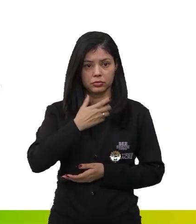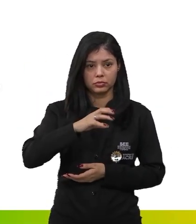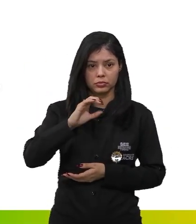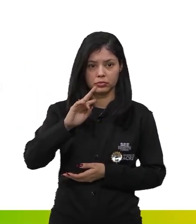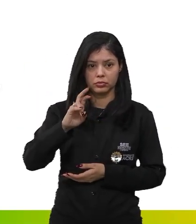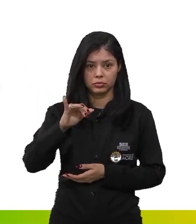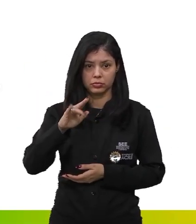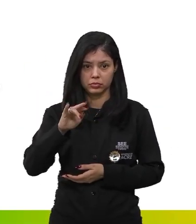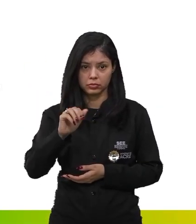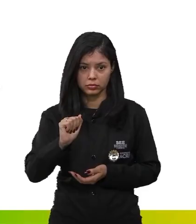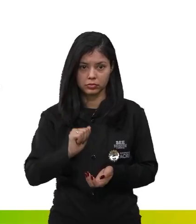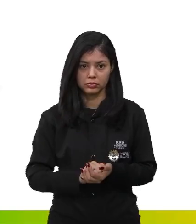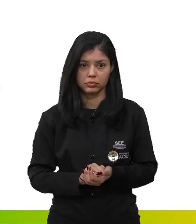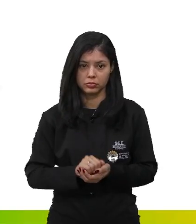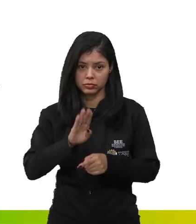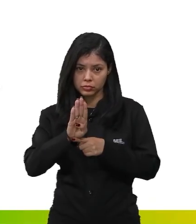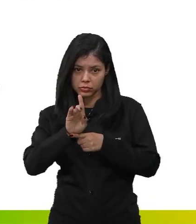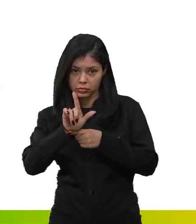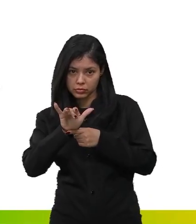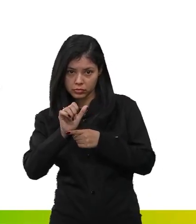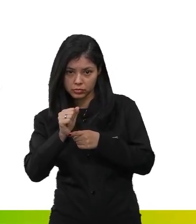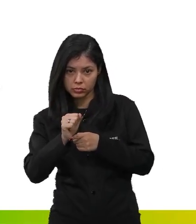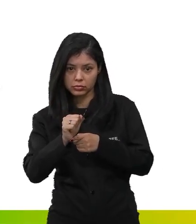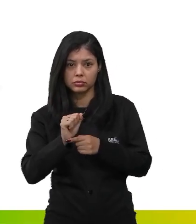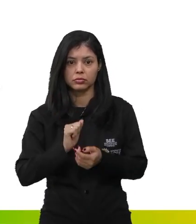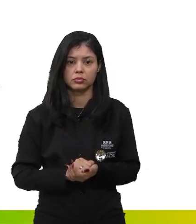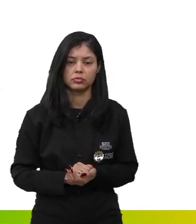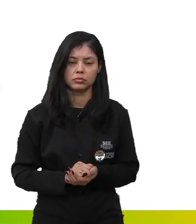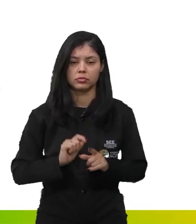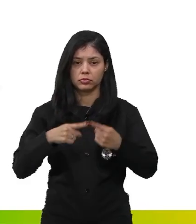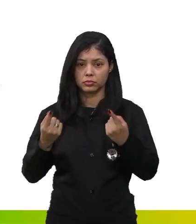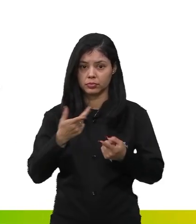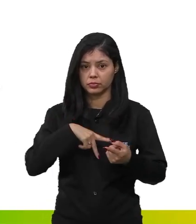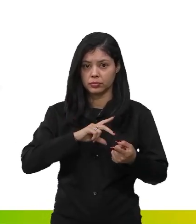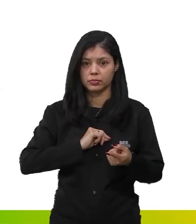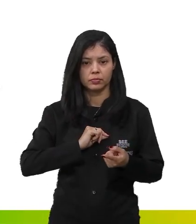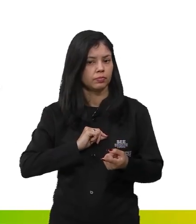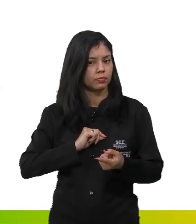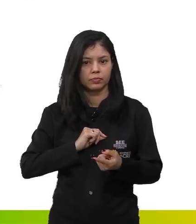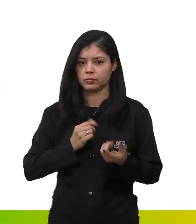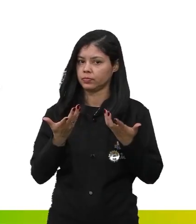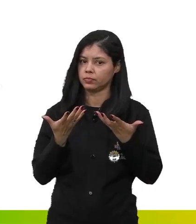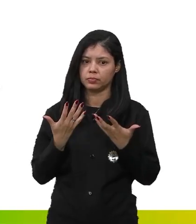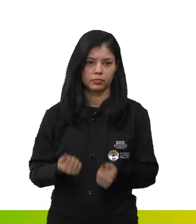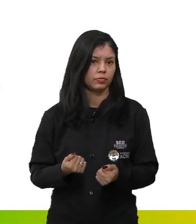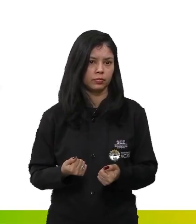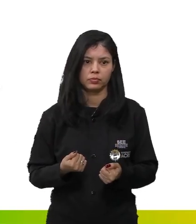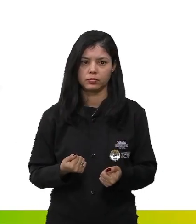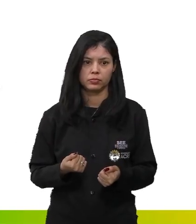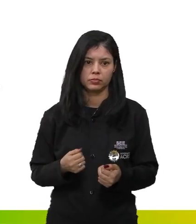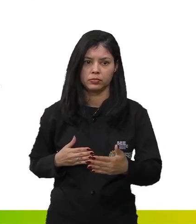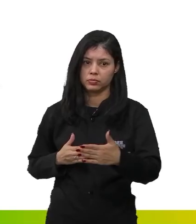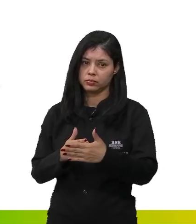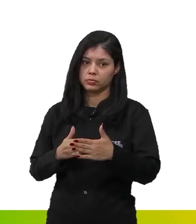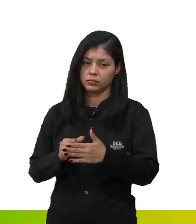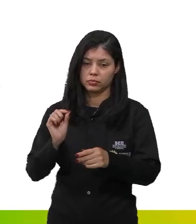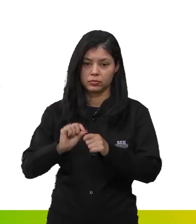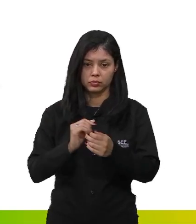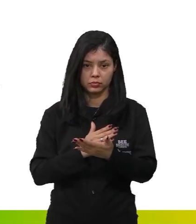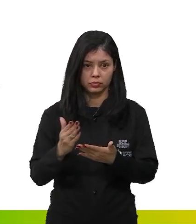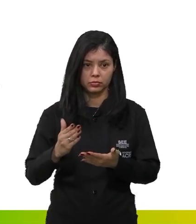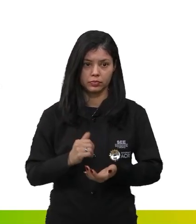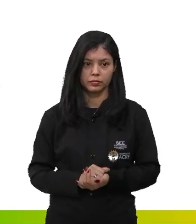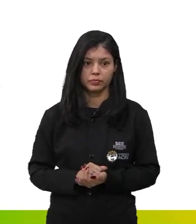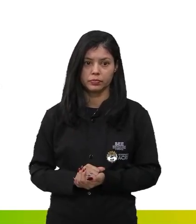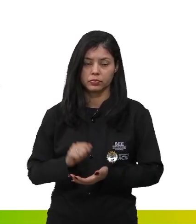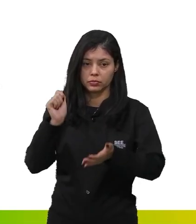interesses das coroas ibéricas por meio das bulas papais. Porém, Portugal não ficou satisfeito com as delimitações feitas